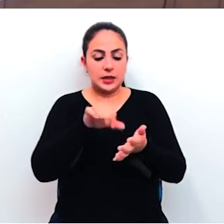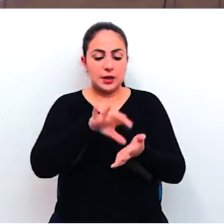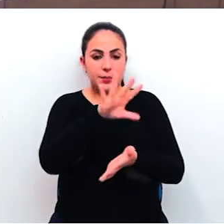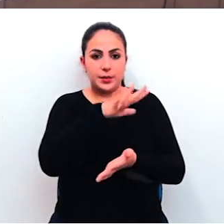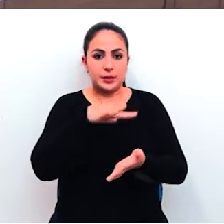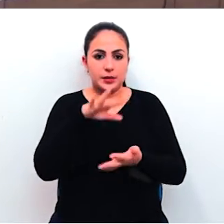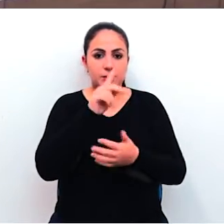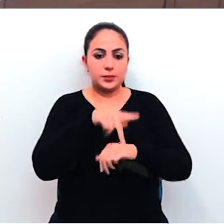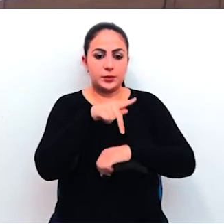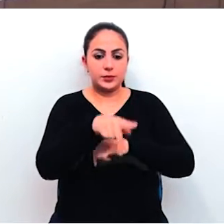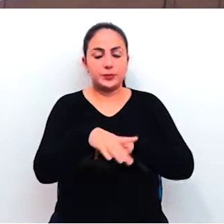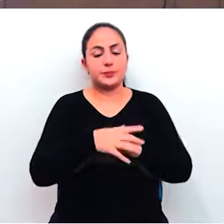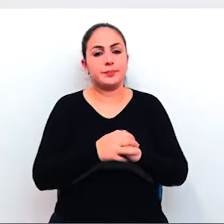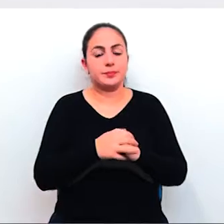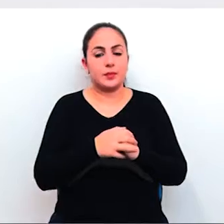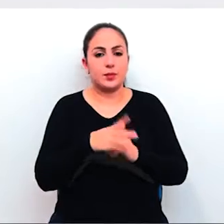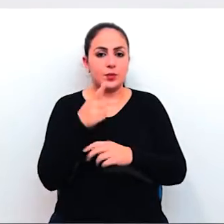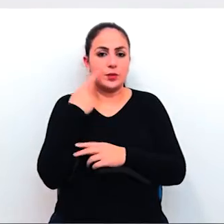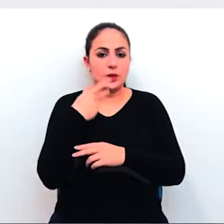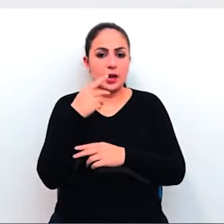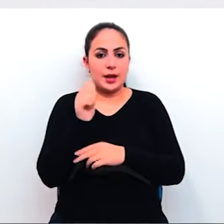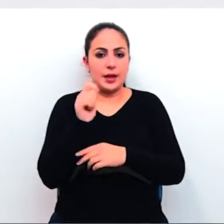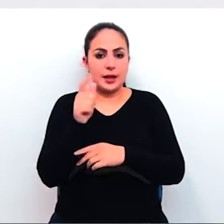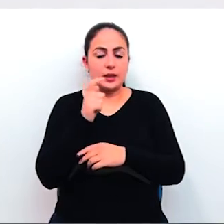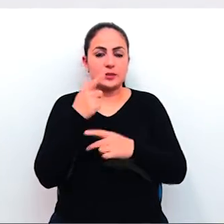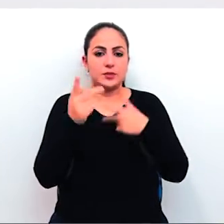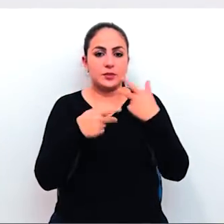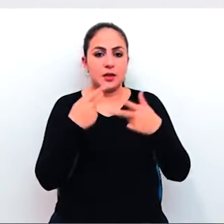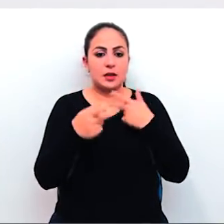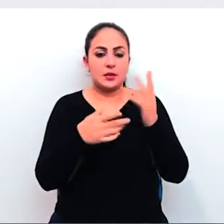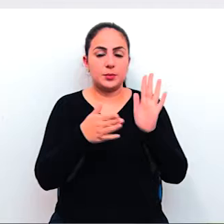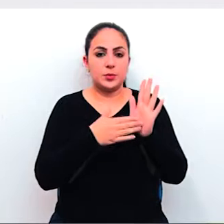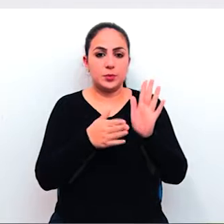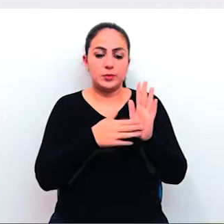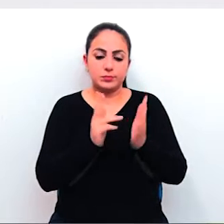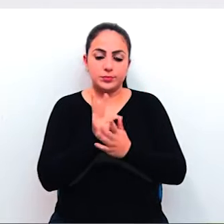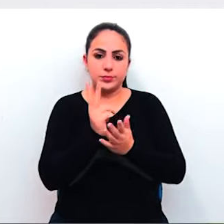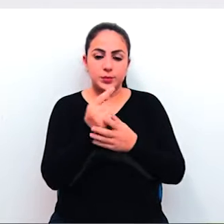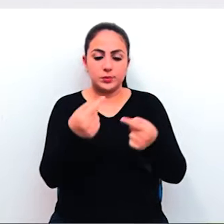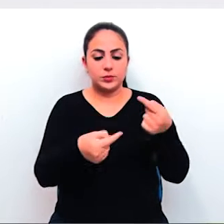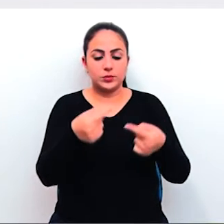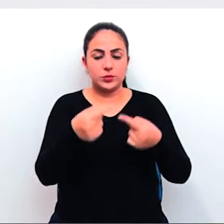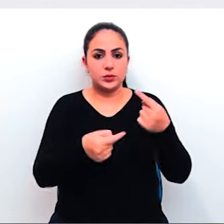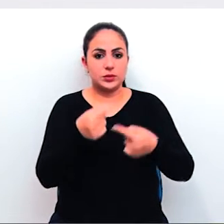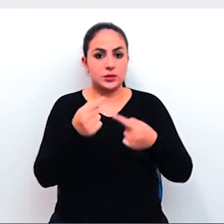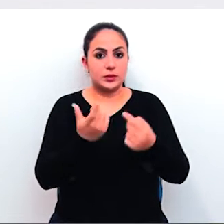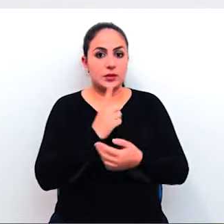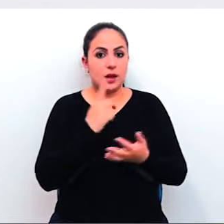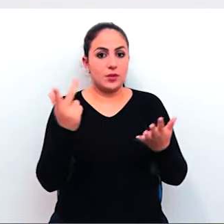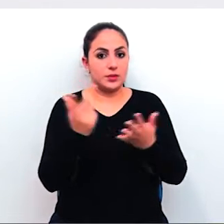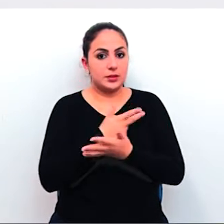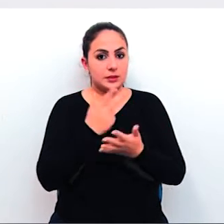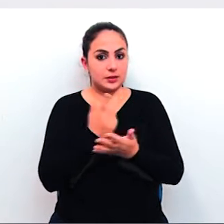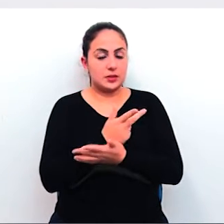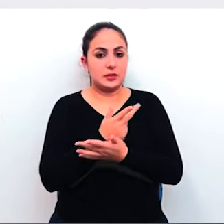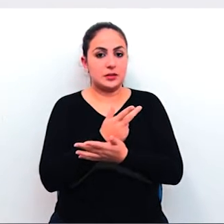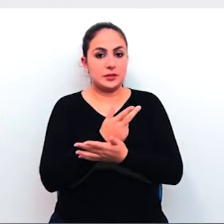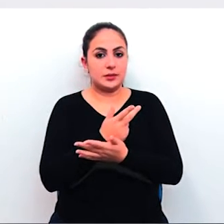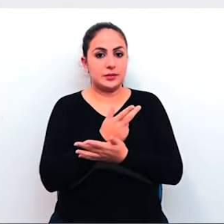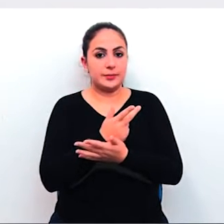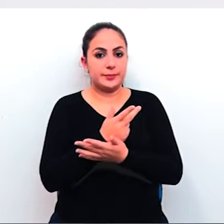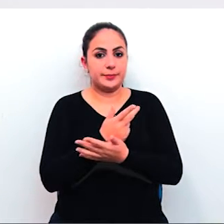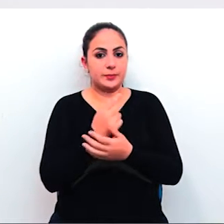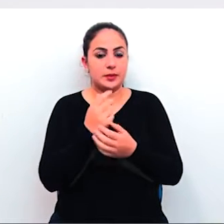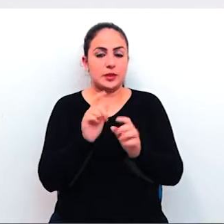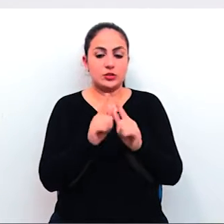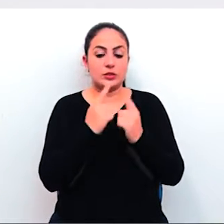ambiental em passo fundo segundo alex necker a proposta vai dar sequência aos debates que vinham ocorrendo na